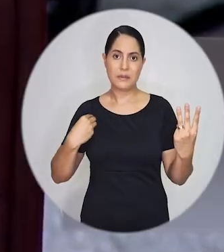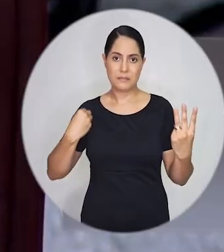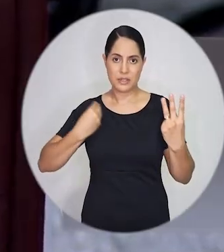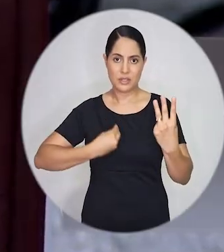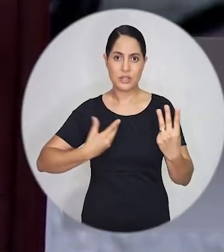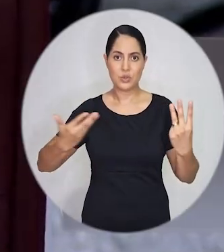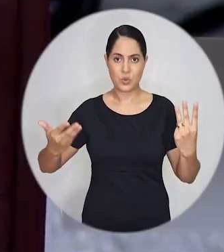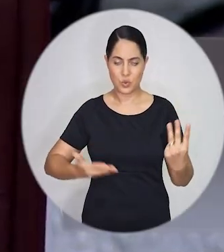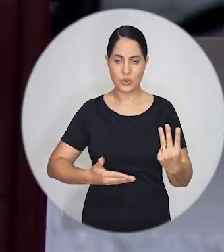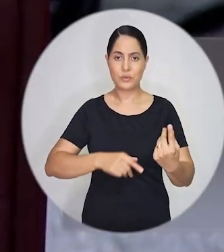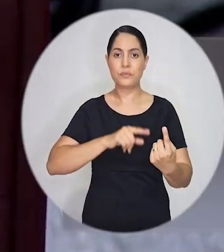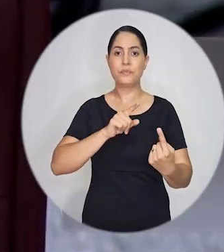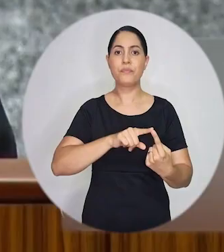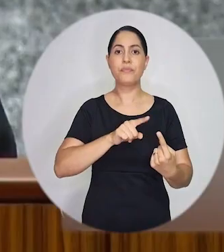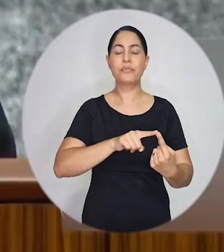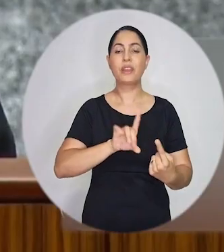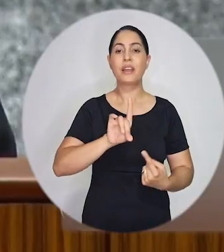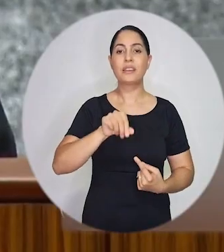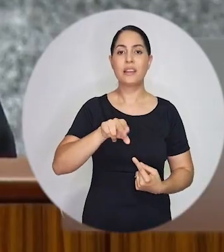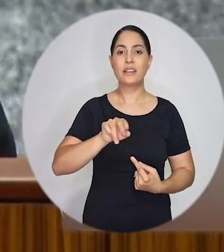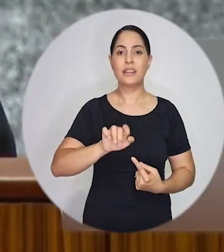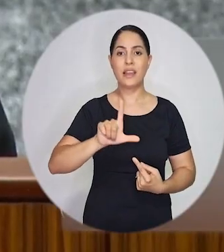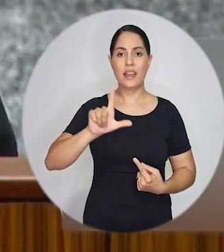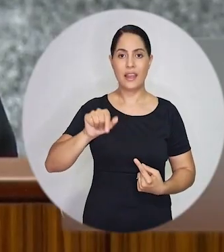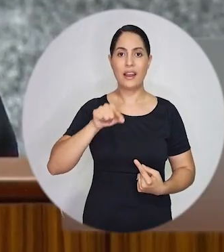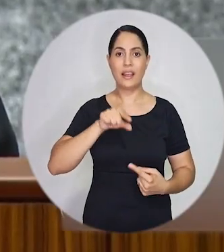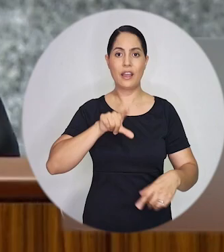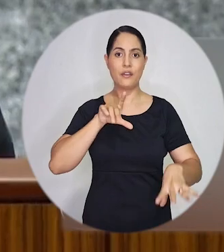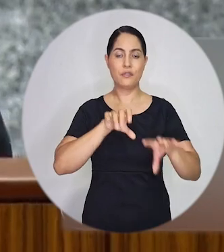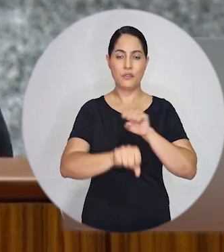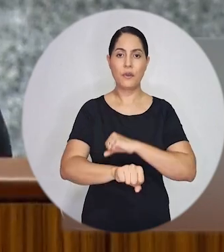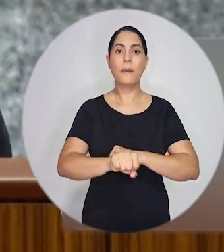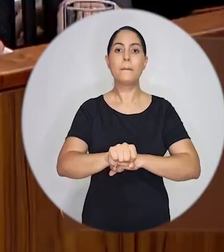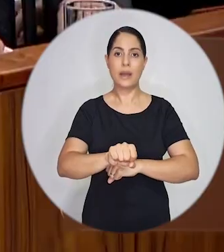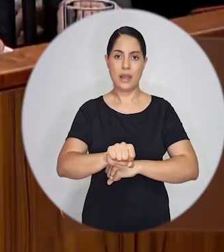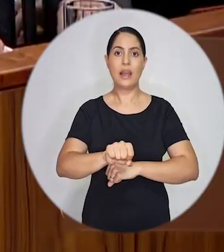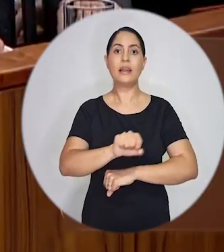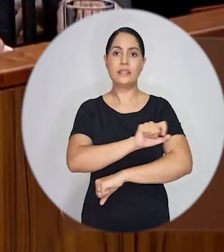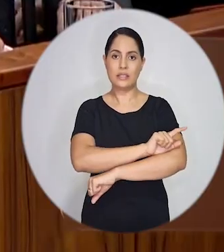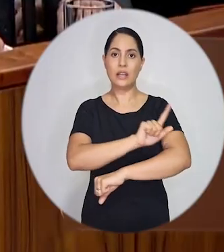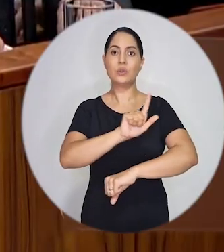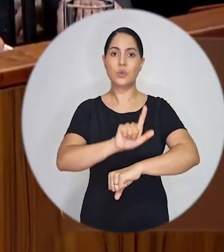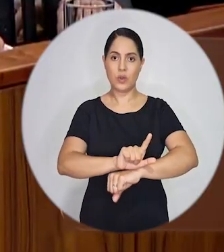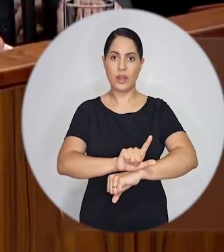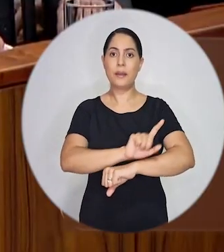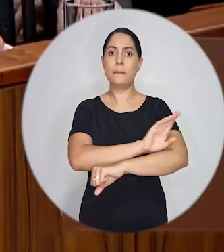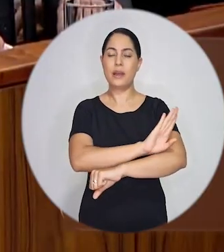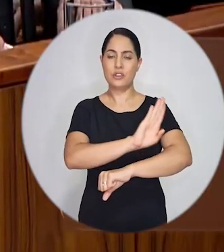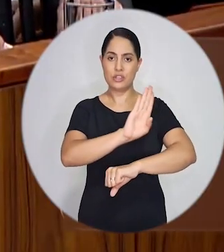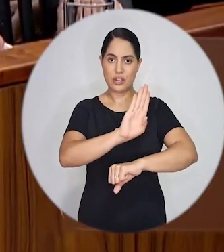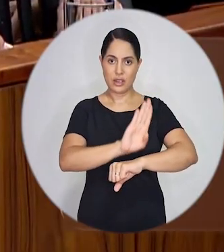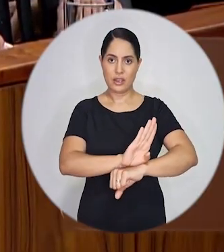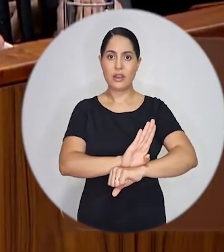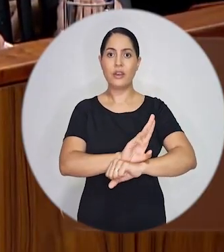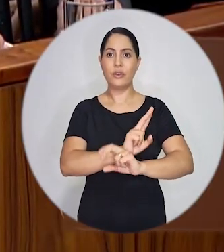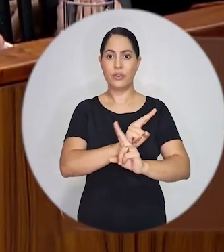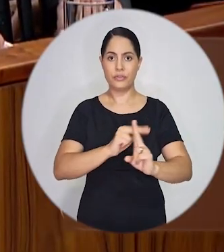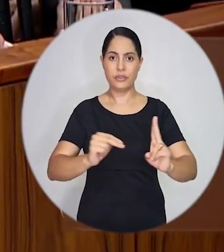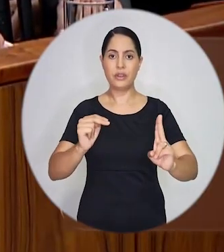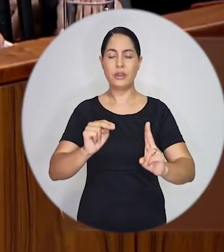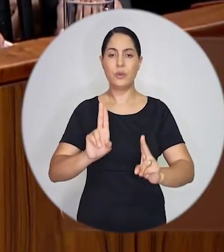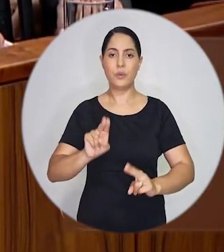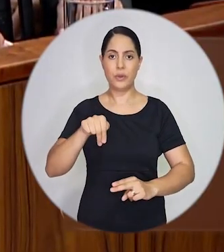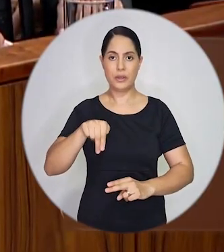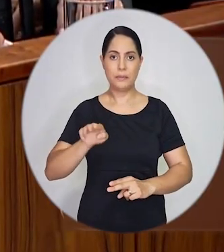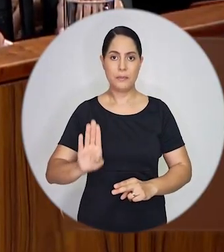magistrados empossados nesta data. Daniela Teixeira, graduada em Direito pela Universidade de Brasília, com